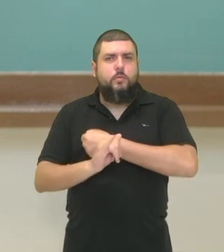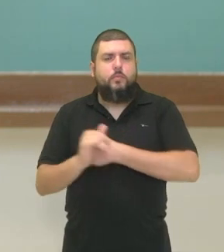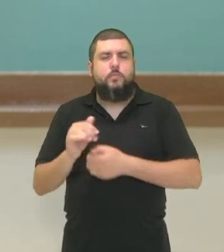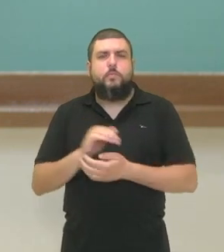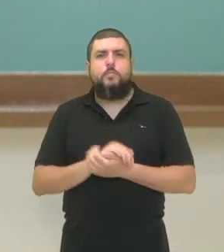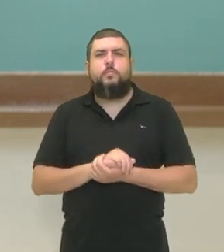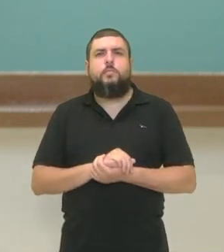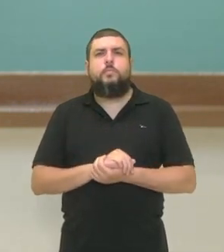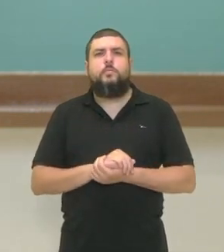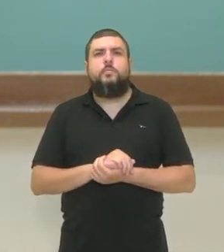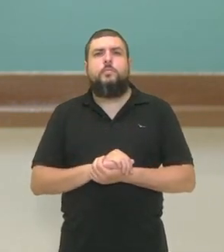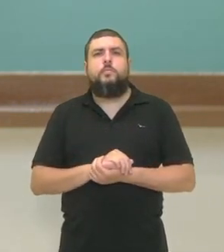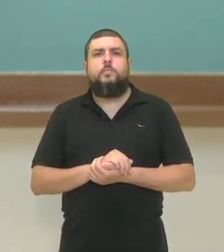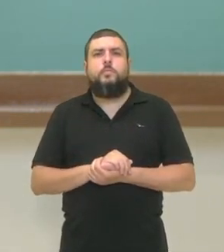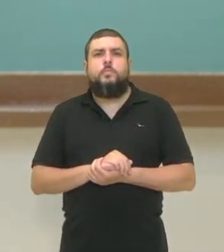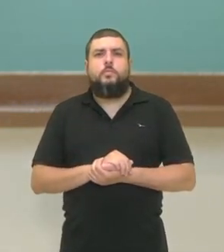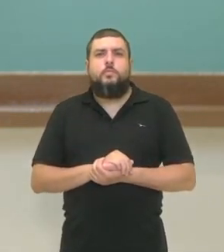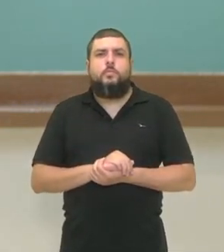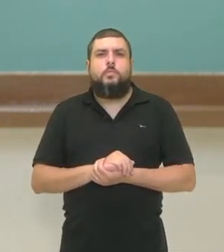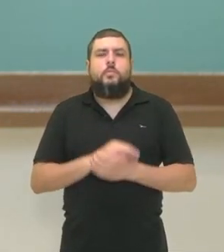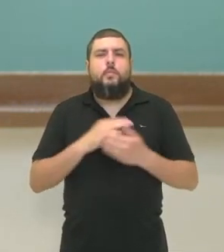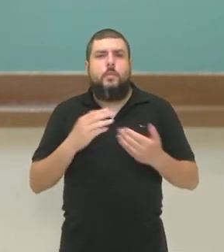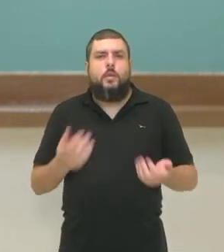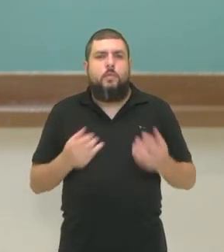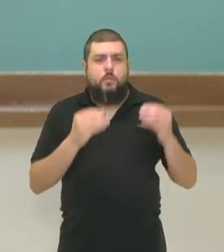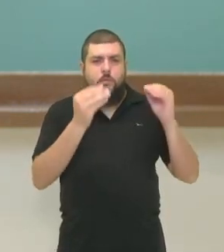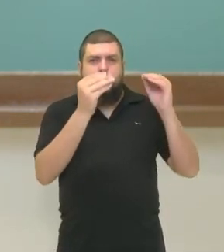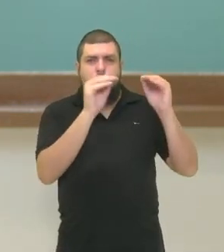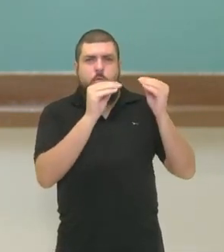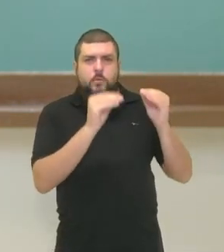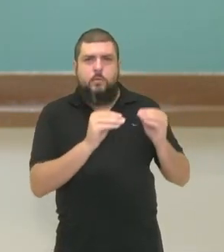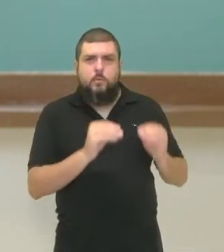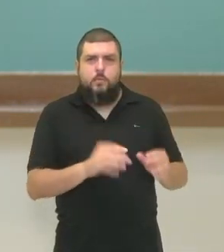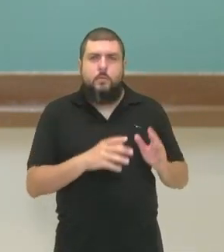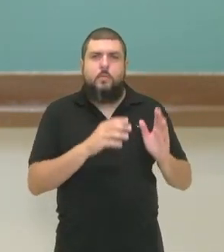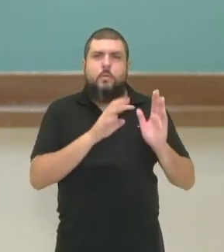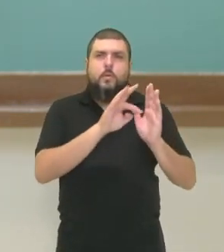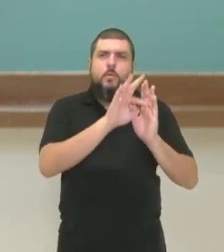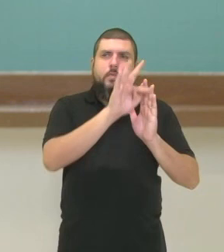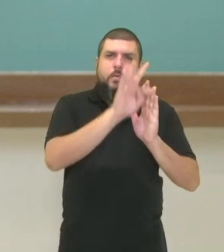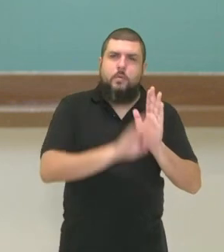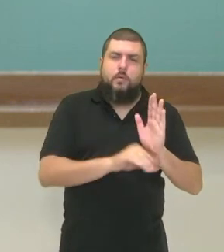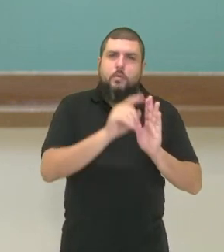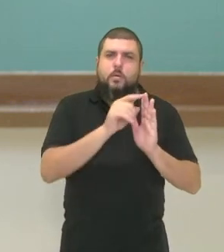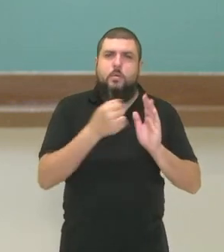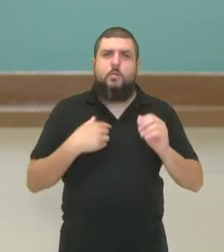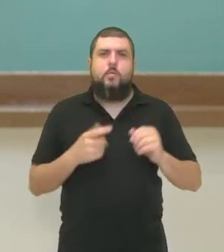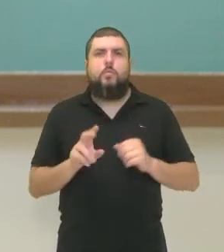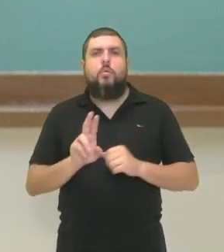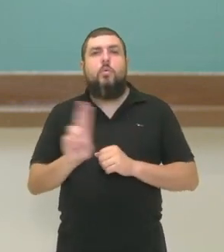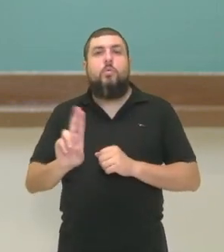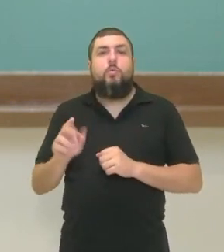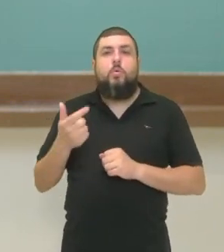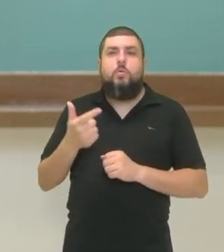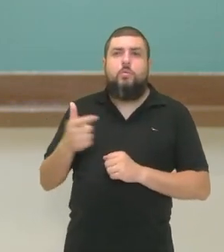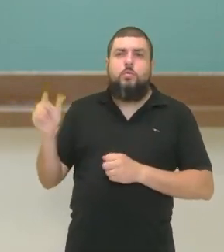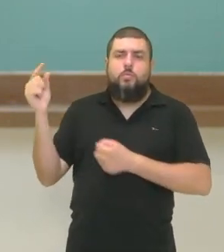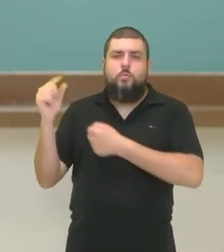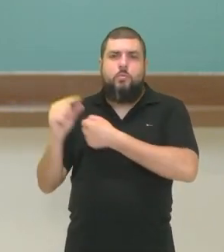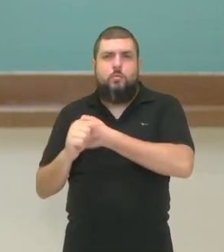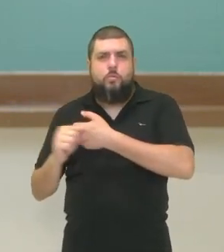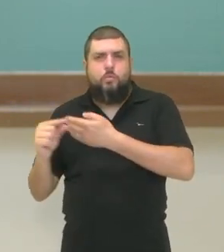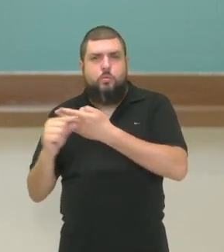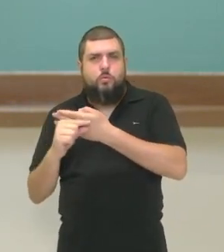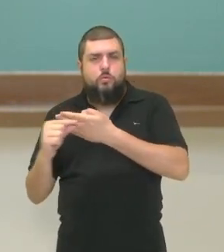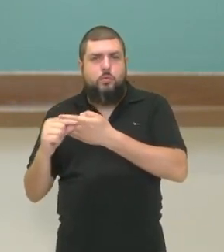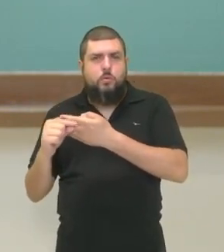títulos de outros cronistas, né? Intertextualidade, ó. Ele colocou os nomes de outro cronista, quer dizer, um texto dentro